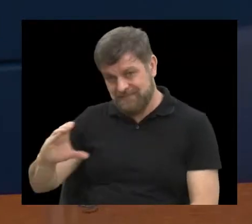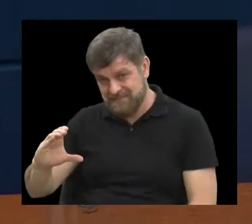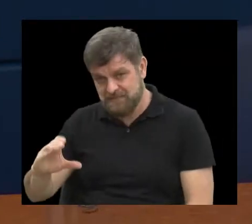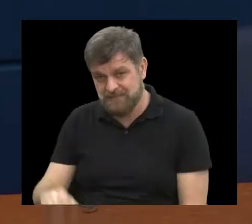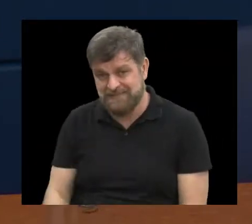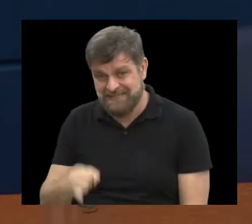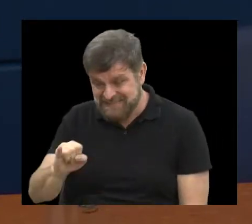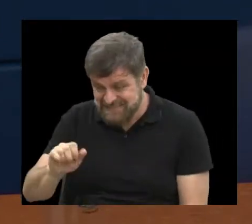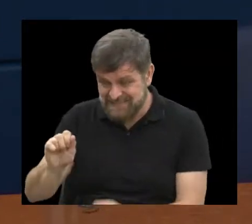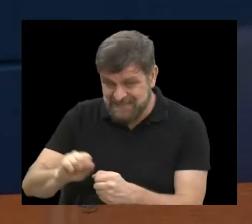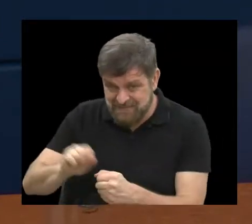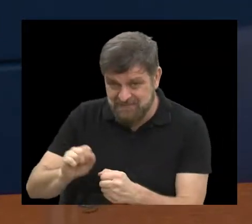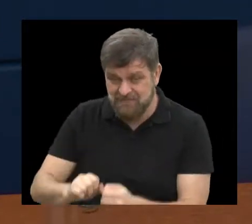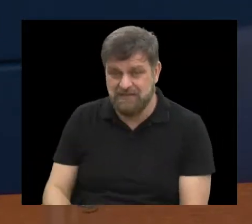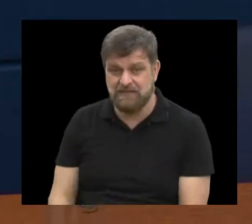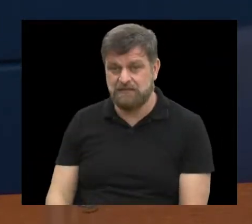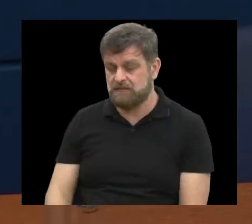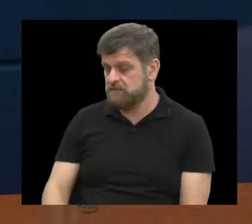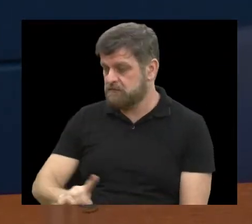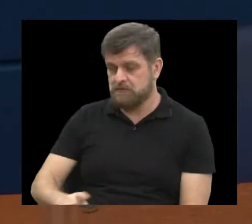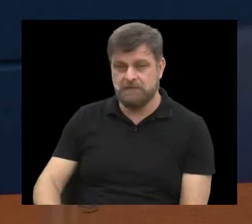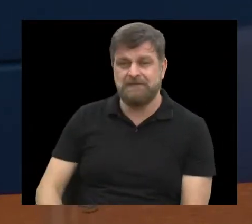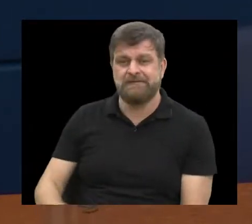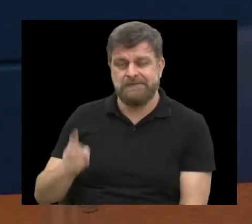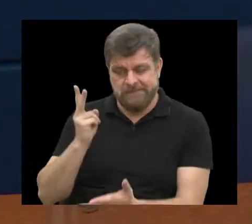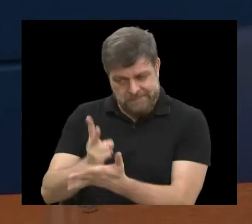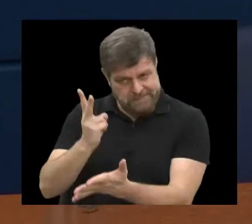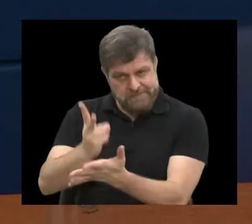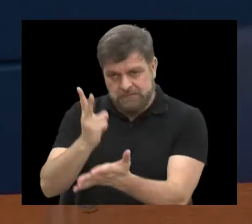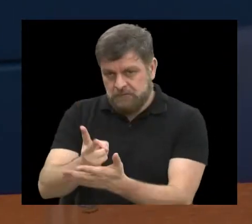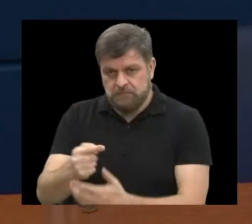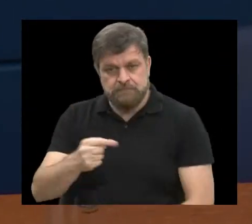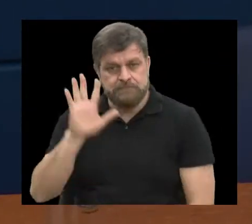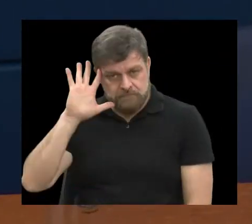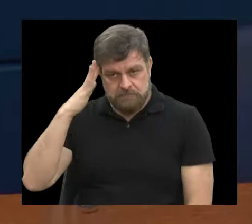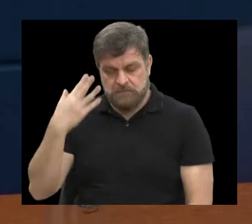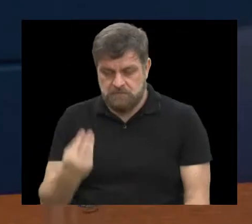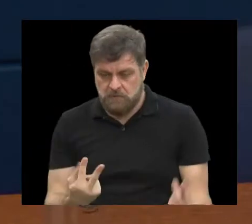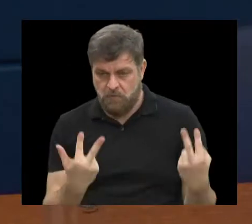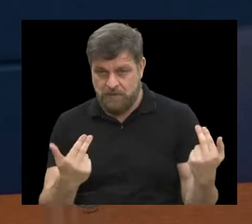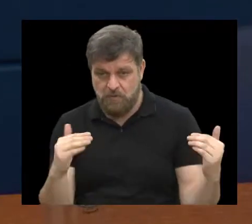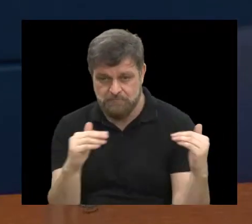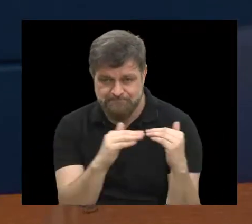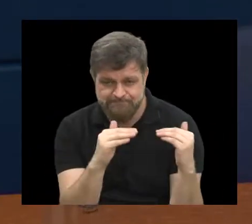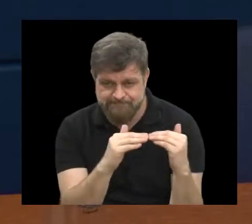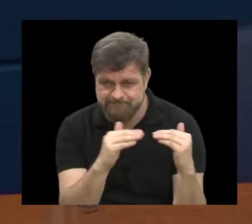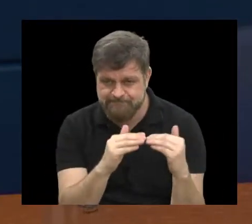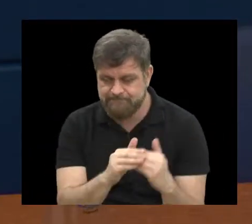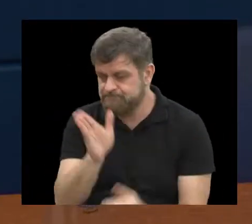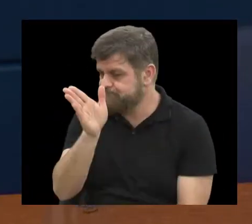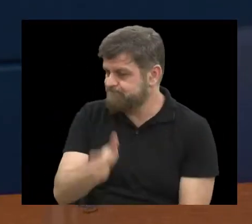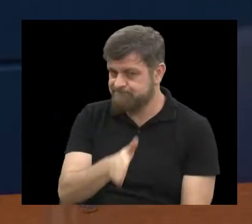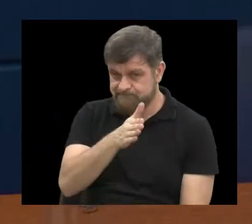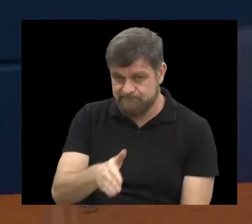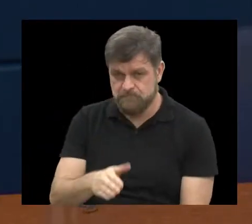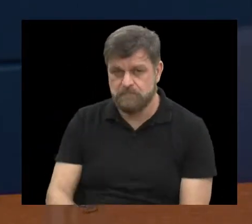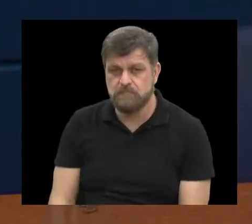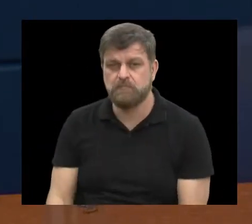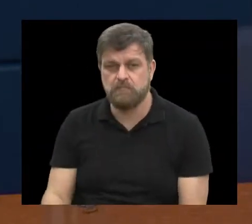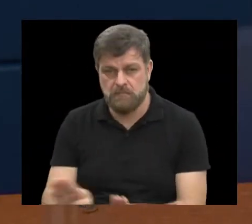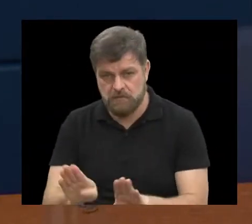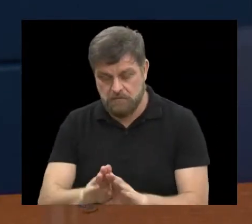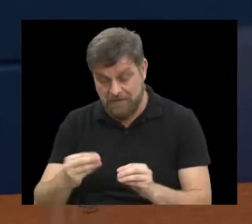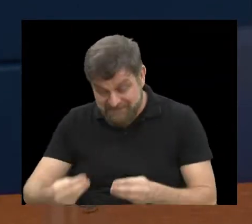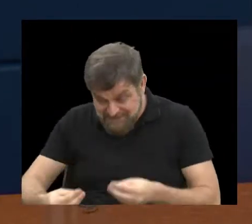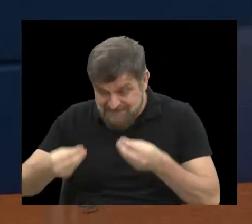for feito e ainda assim não for mantido, né, a primeira decisão, então manteve o indeferimento, ainda assim esse recurso ele vai